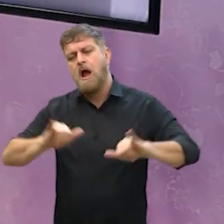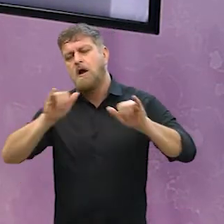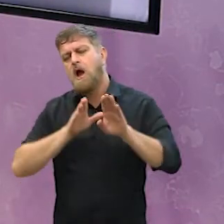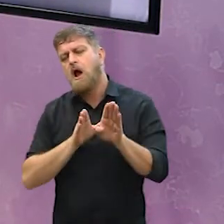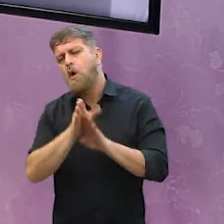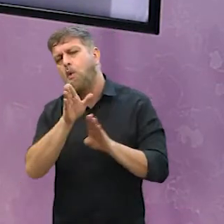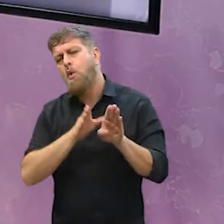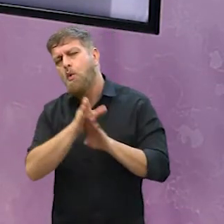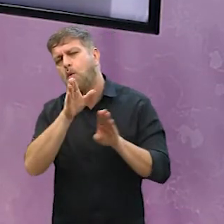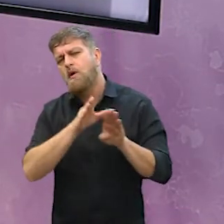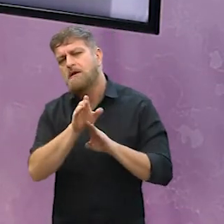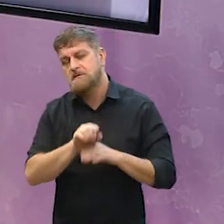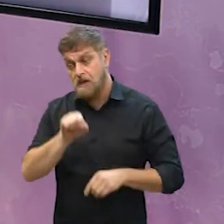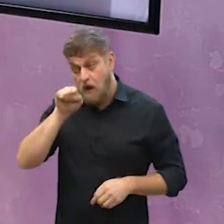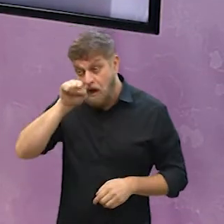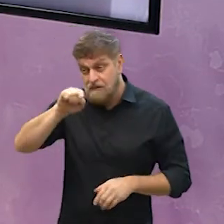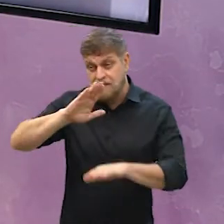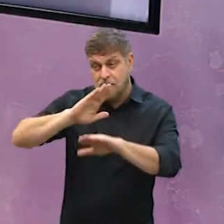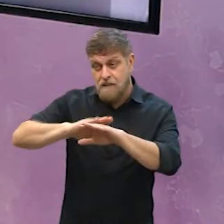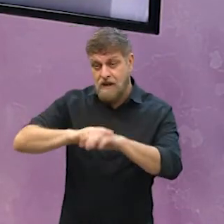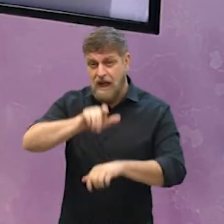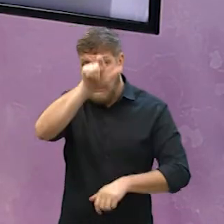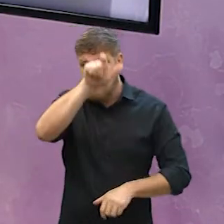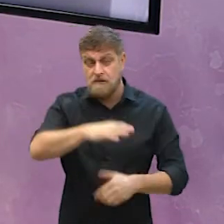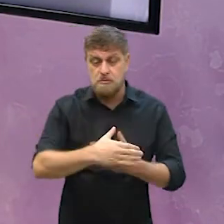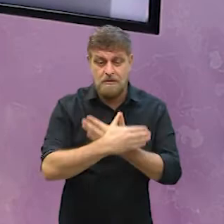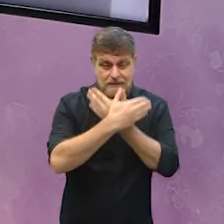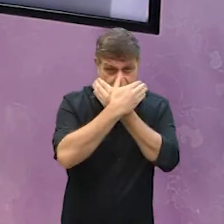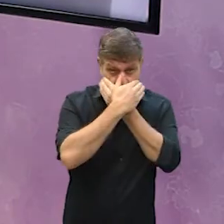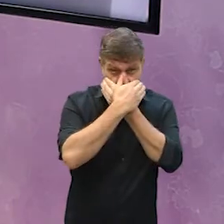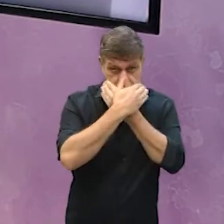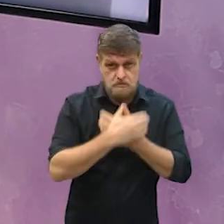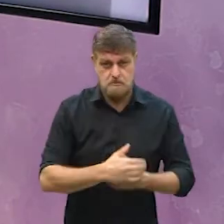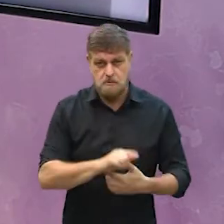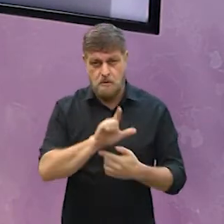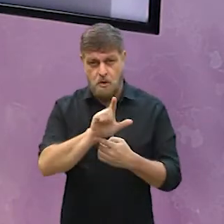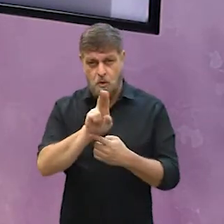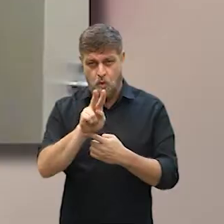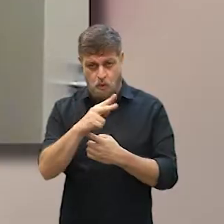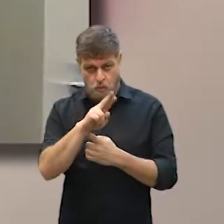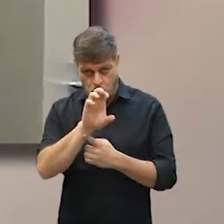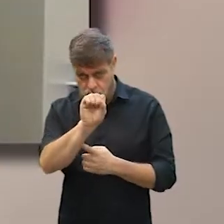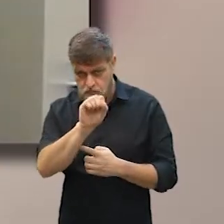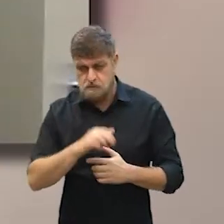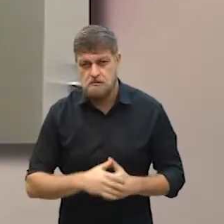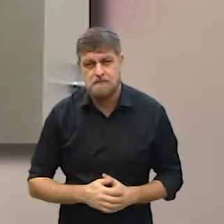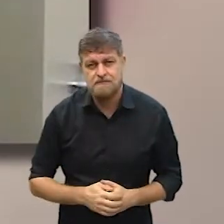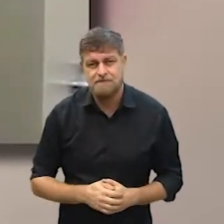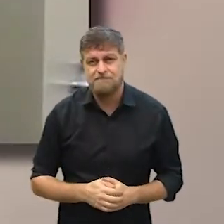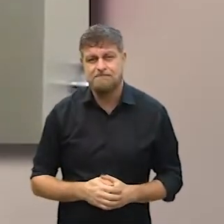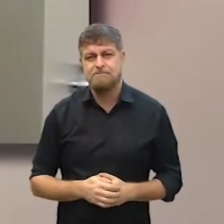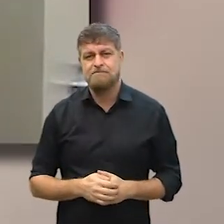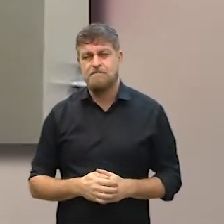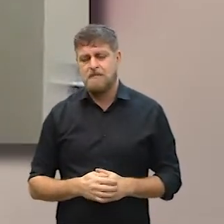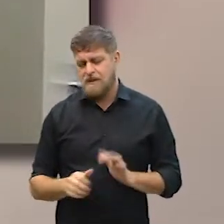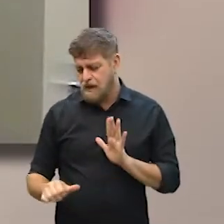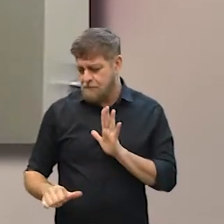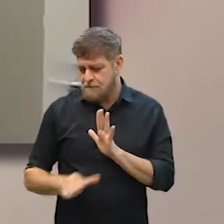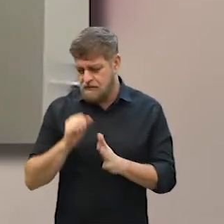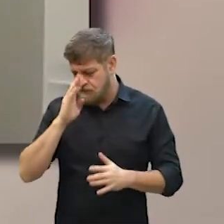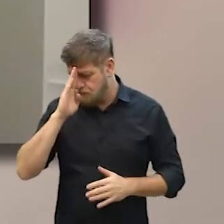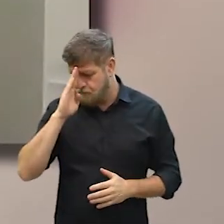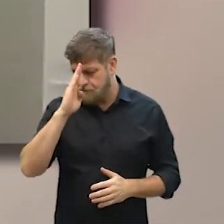recado com conselho orientação que o senhor deixa para pessoa que tem lupus acho que o recado o principal